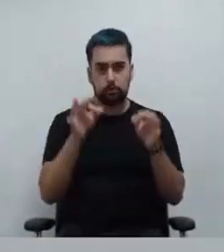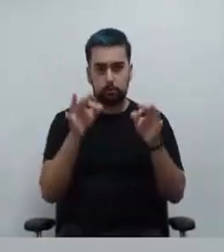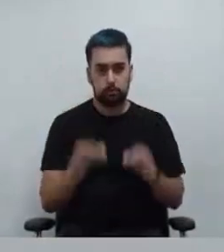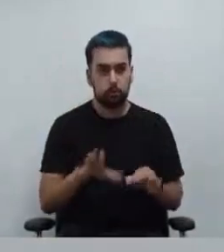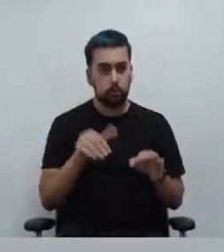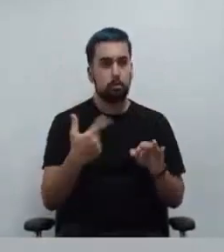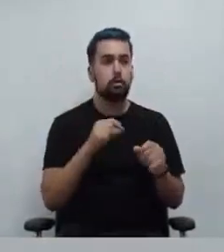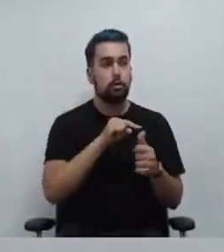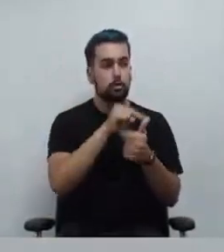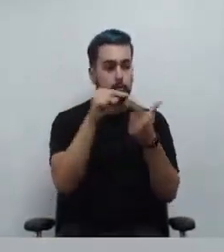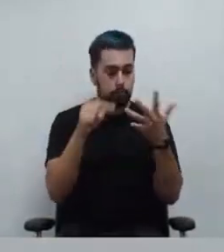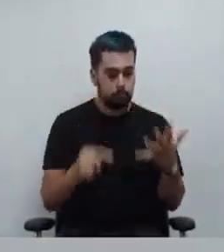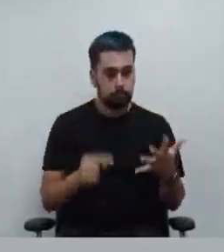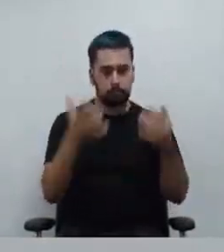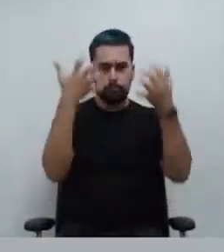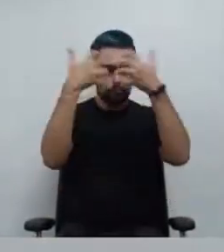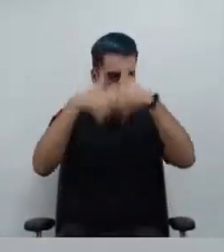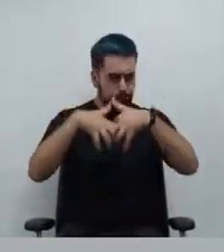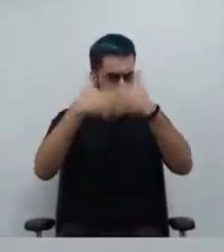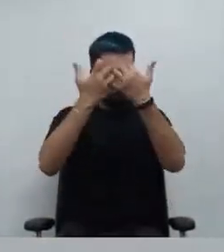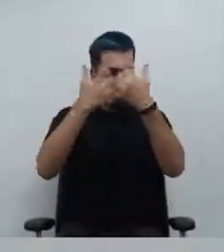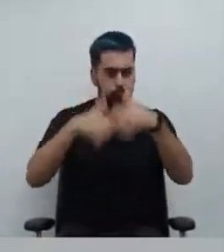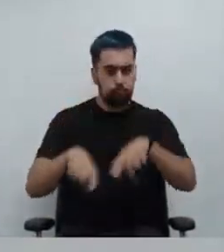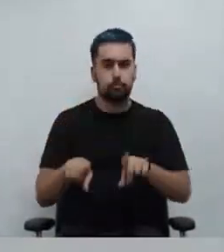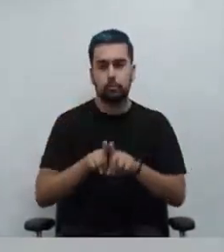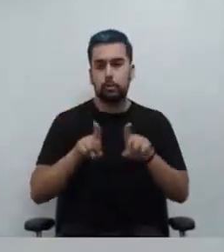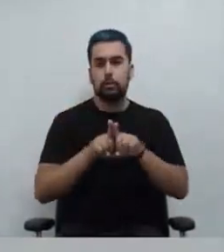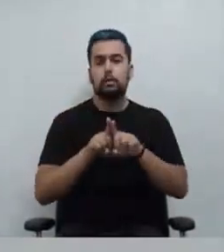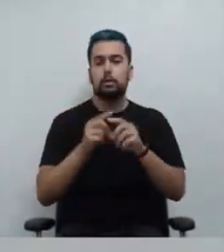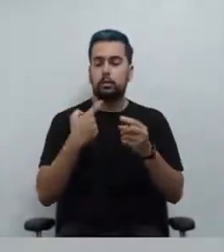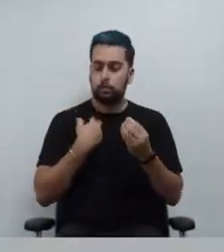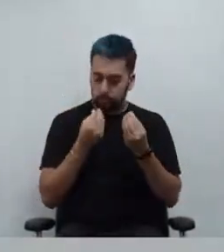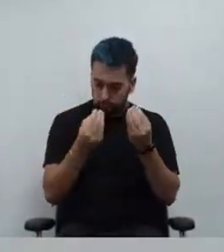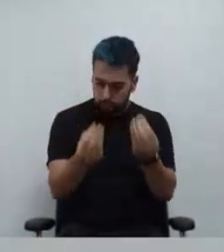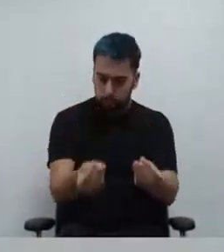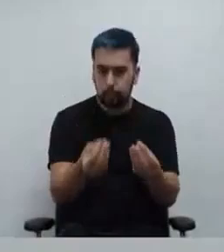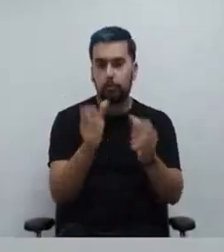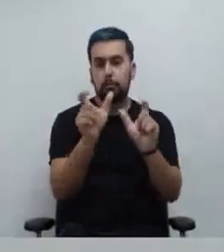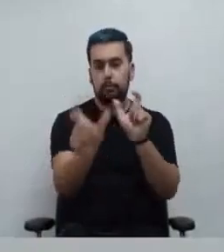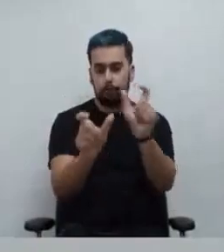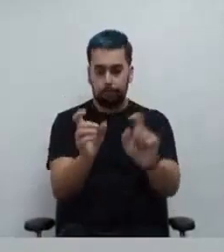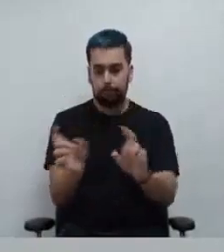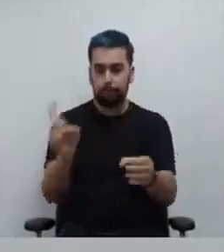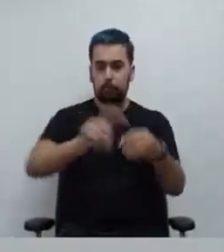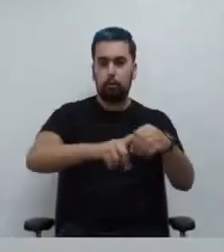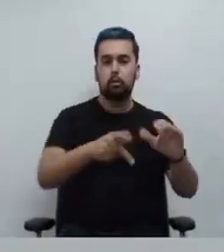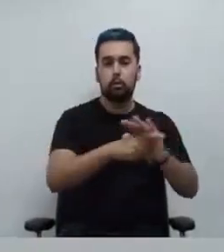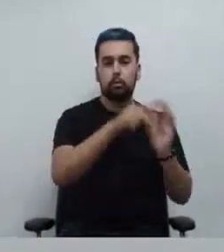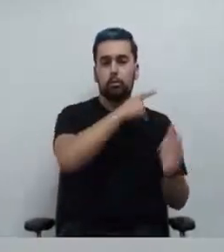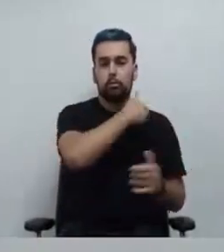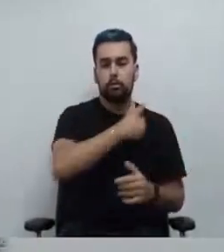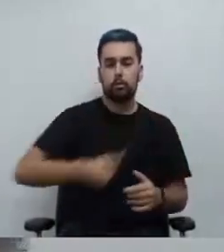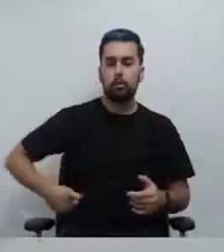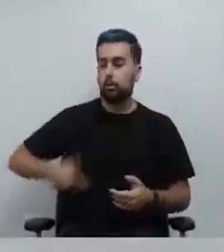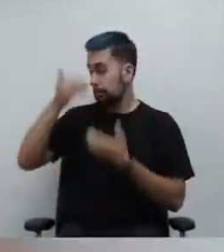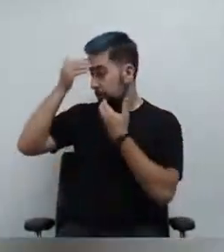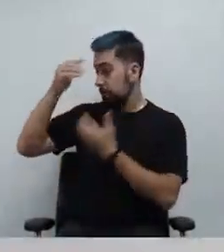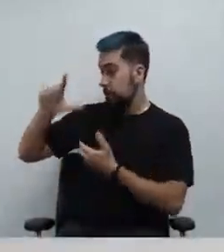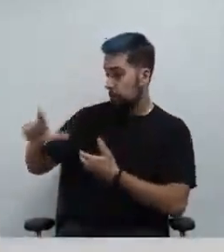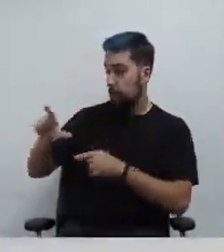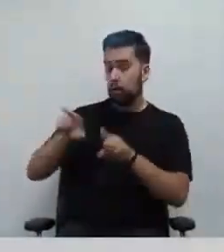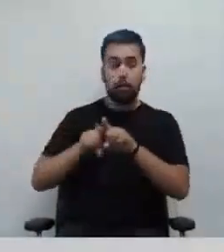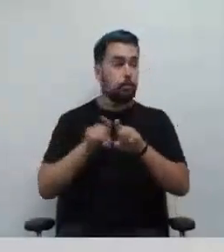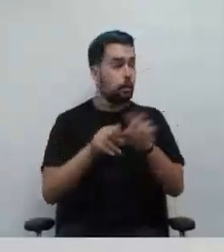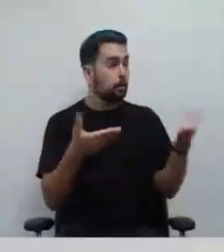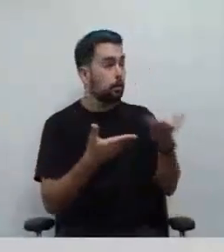são esses pontos de reflexão e devolvo a palavra à presidência. Obrigado, conselheiro Leonardo. Conselheiro Luiz